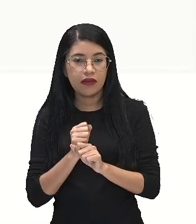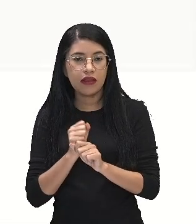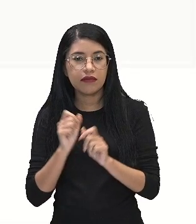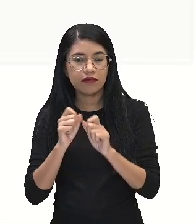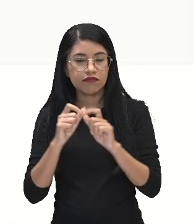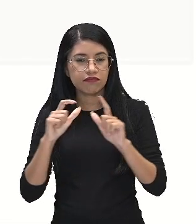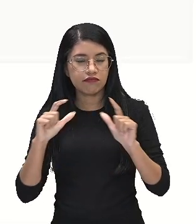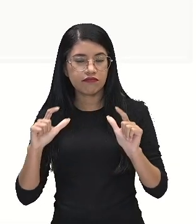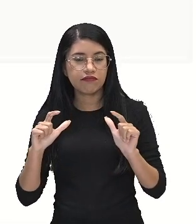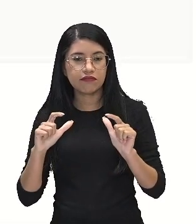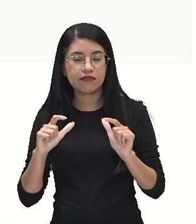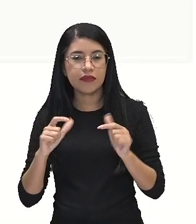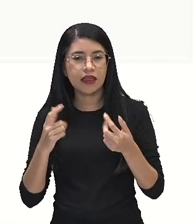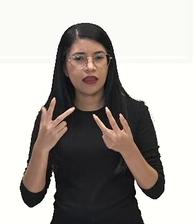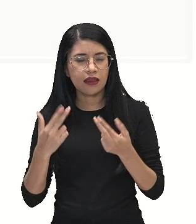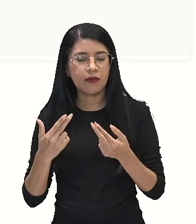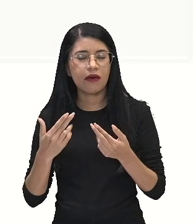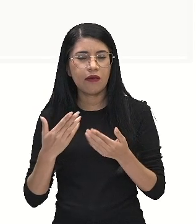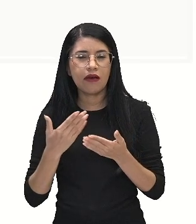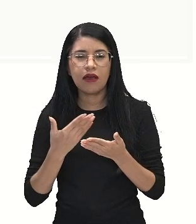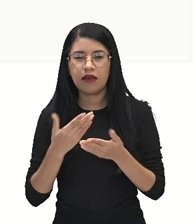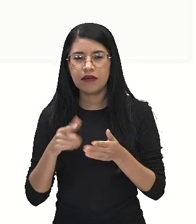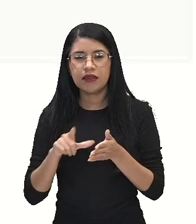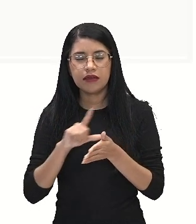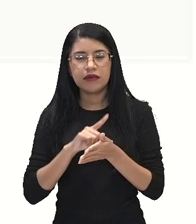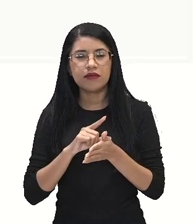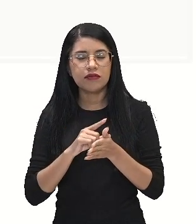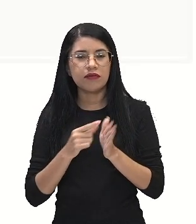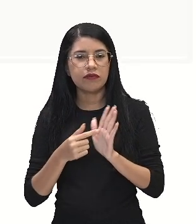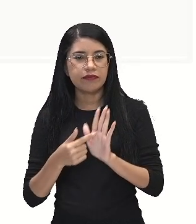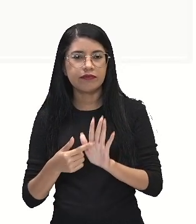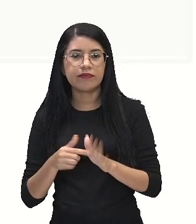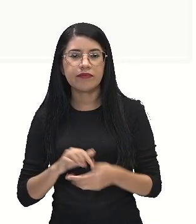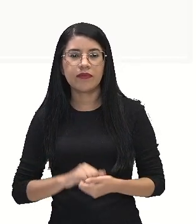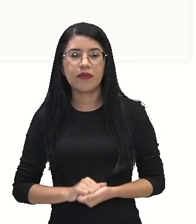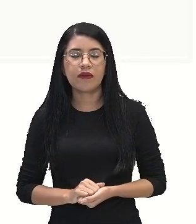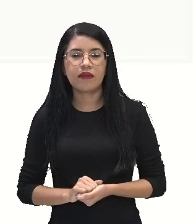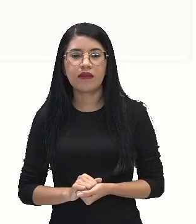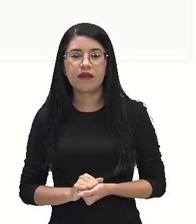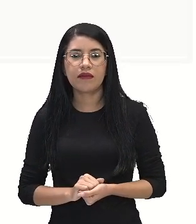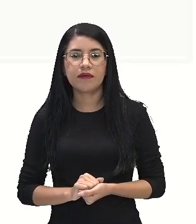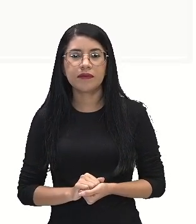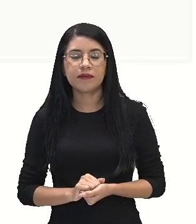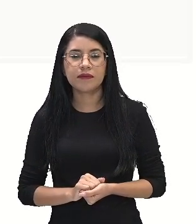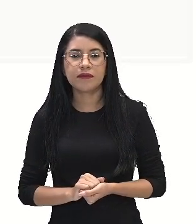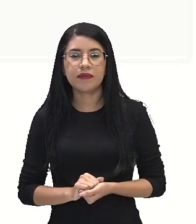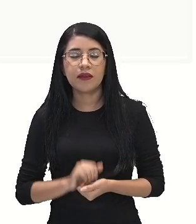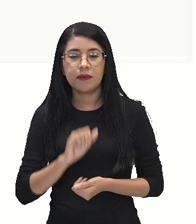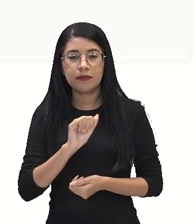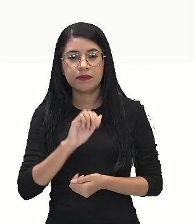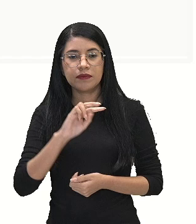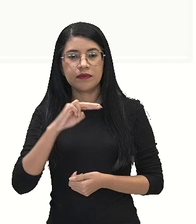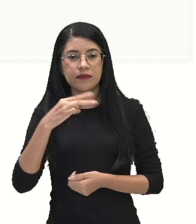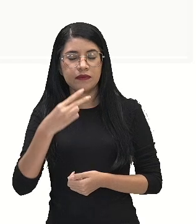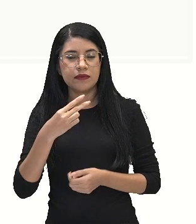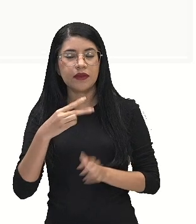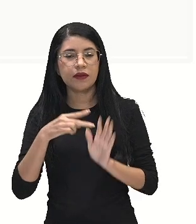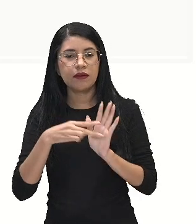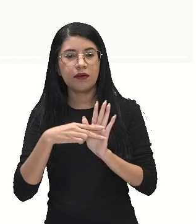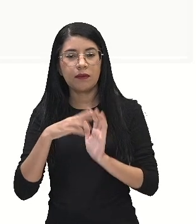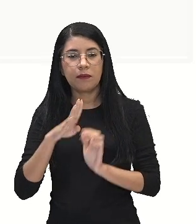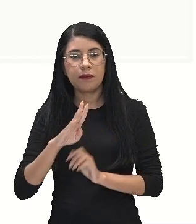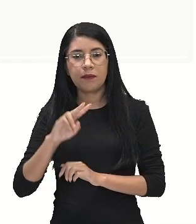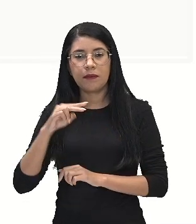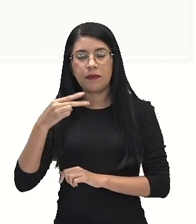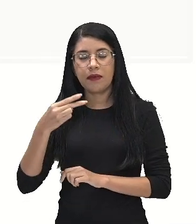a mesma ideia que a gente já veio aplicando nas demais questões, tá? A ao quadrado igual a b ao quadrado